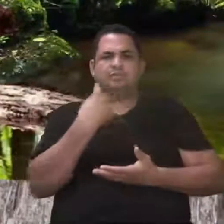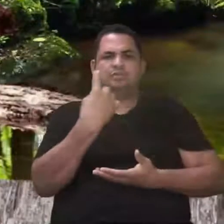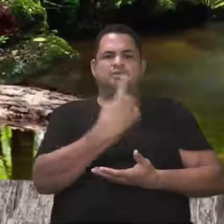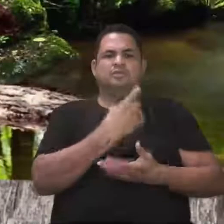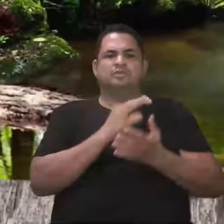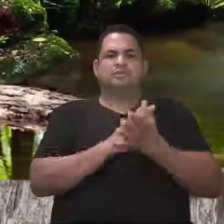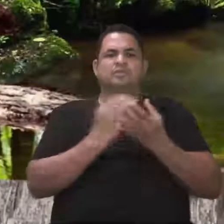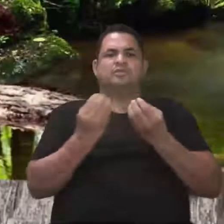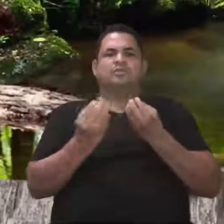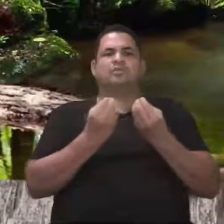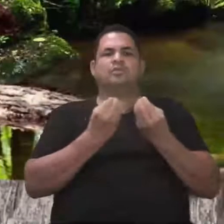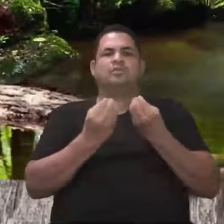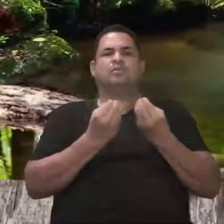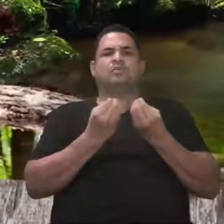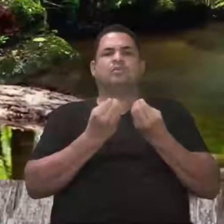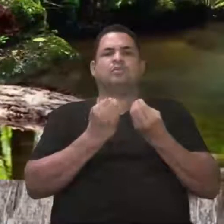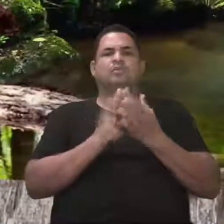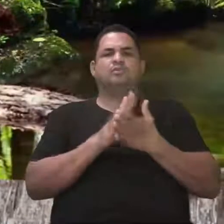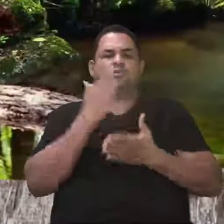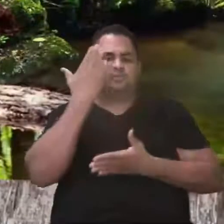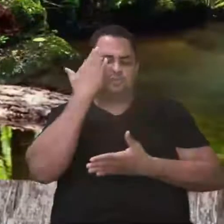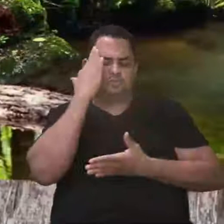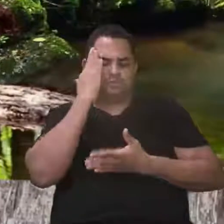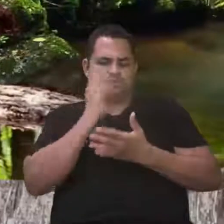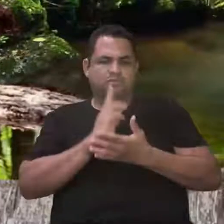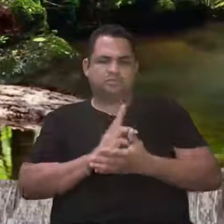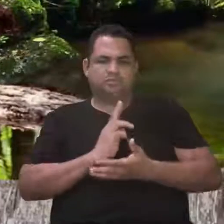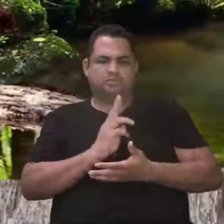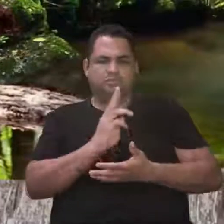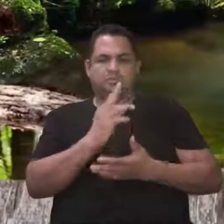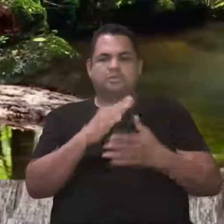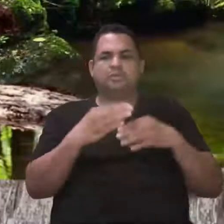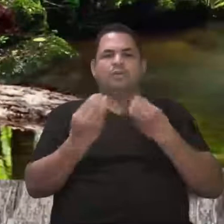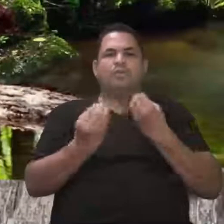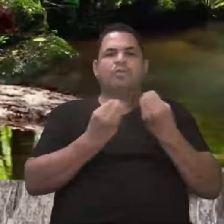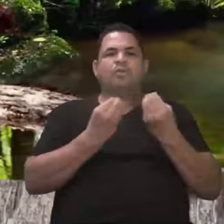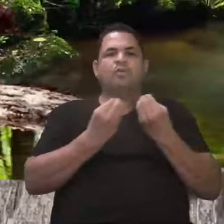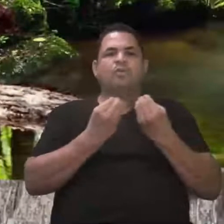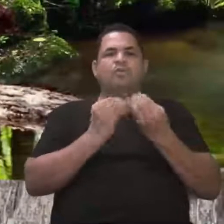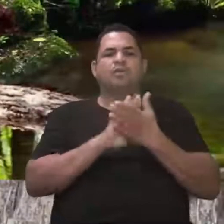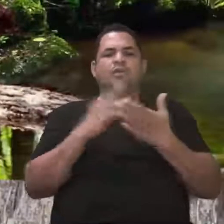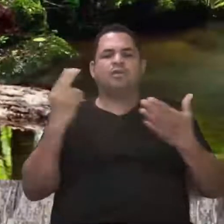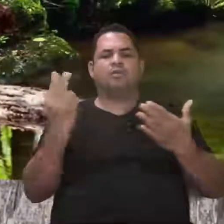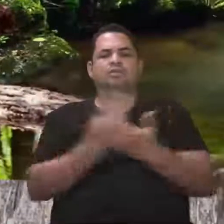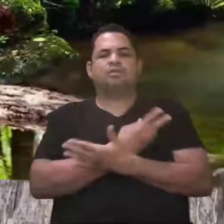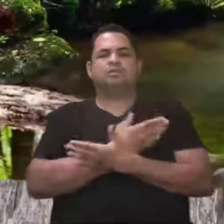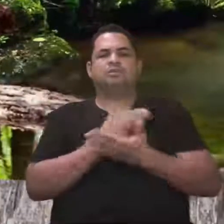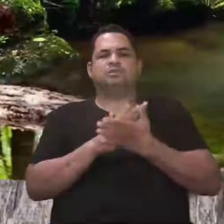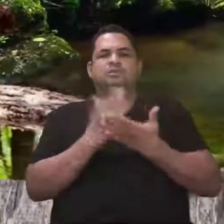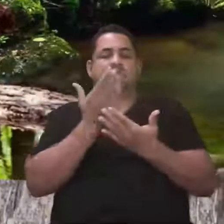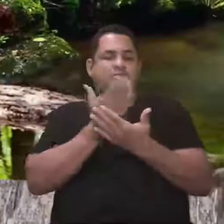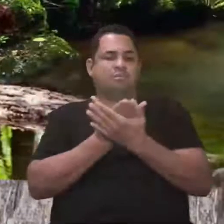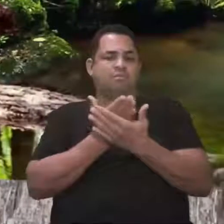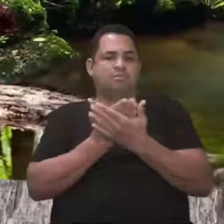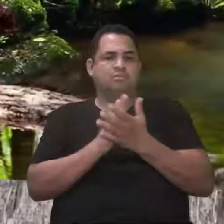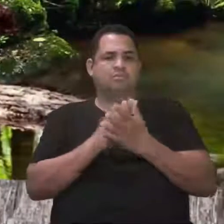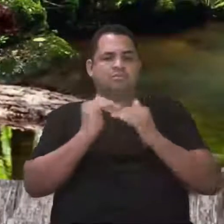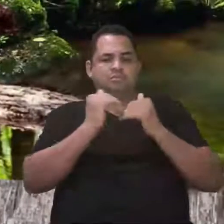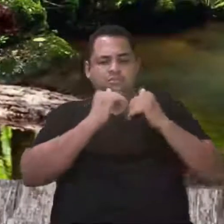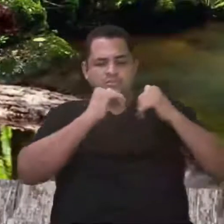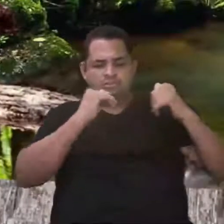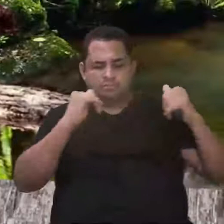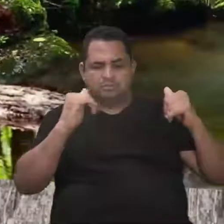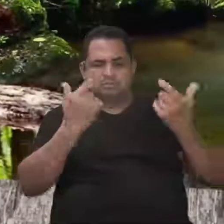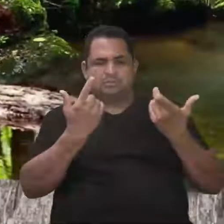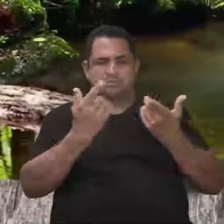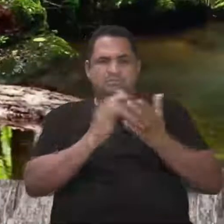falando como que nós compreendemos esses processos, como eles se dão. E agora, nessa aula, a gente separou, gente,